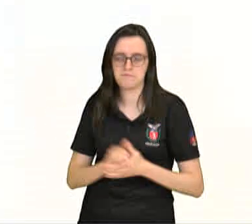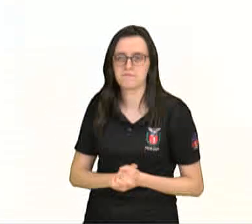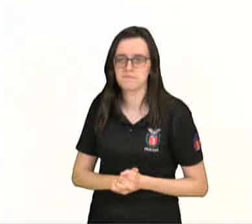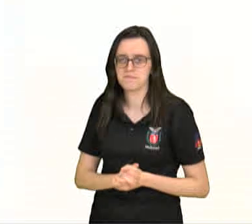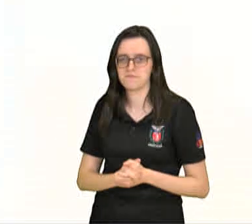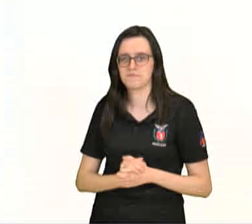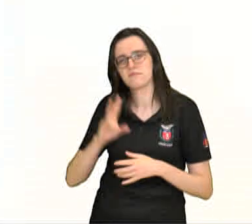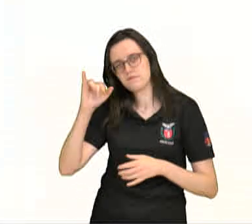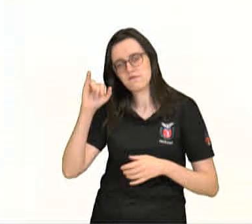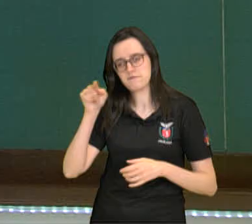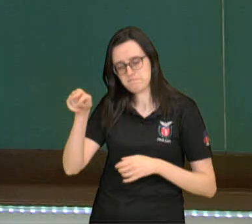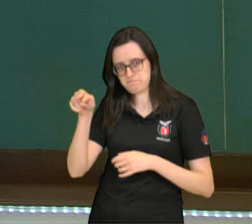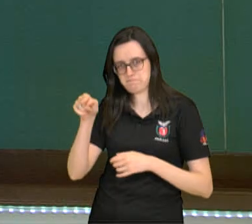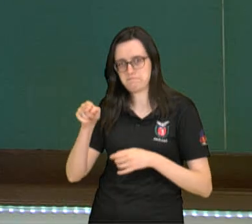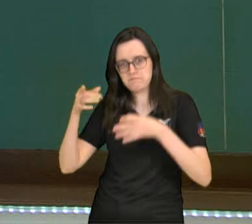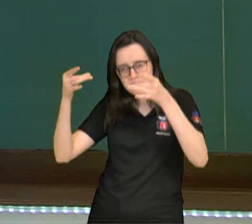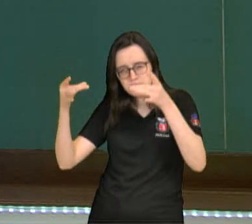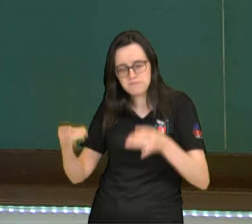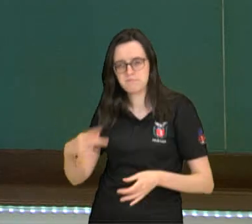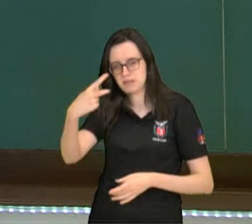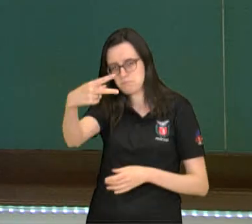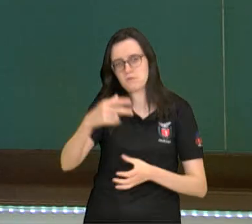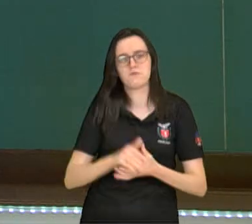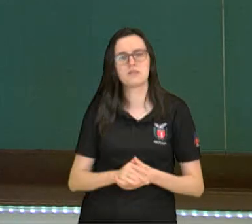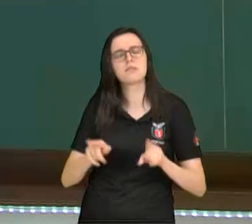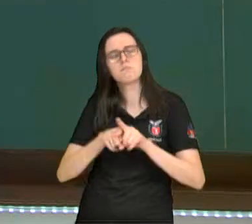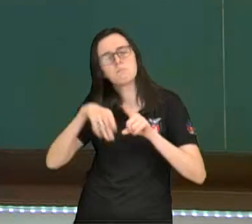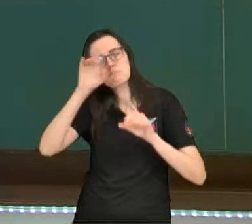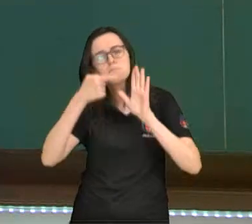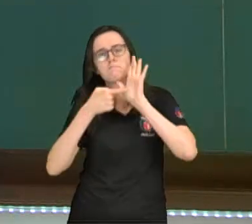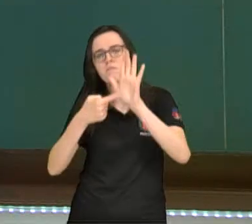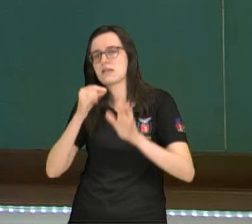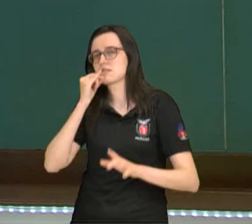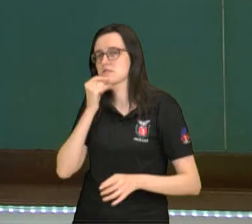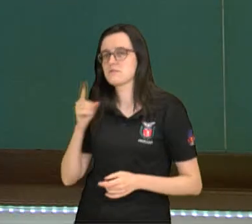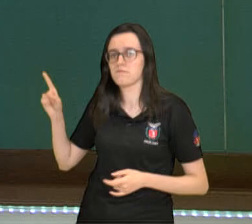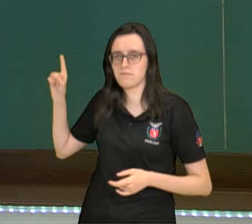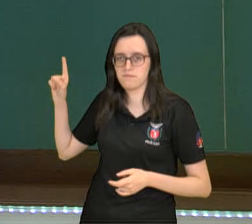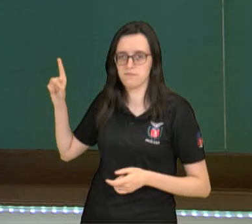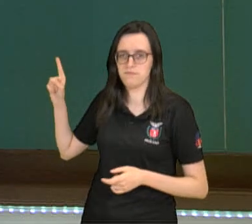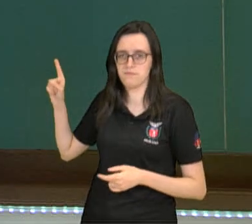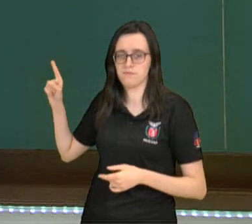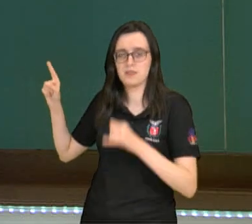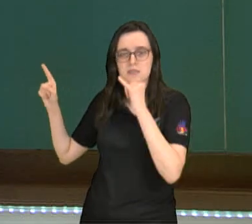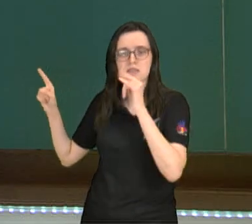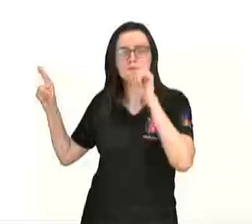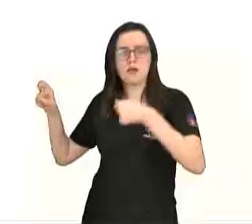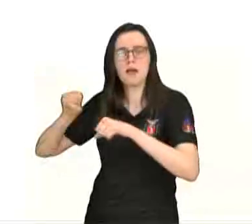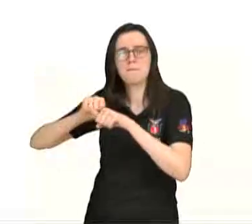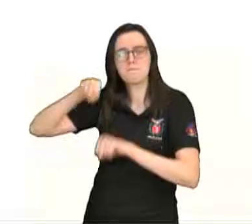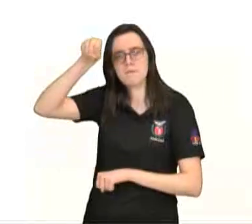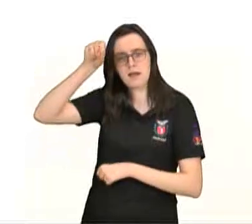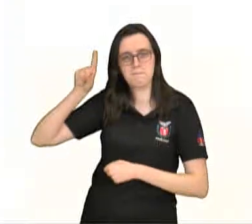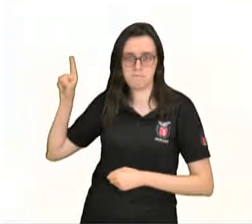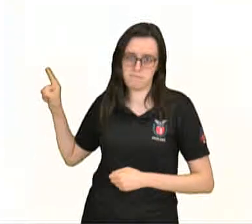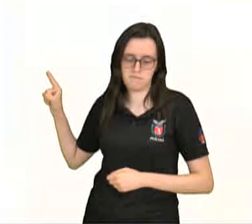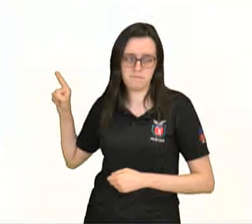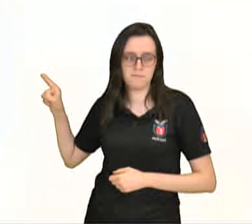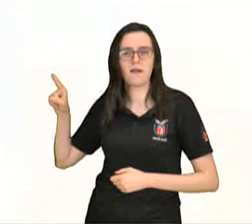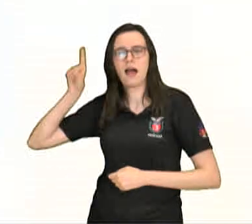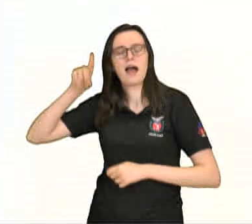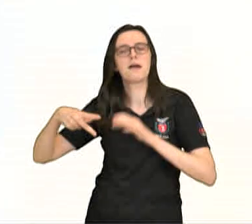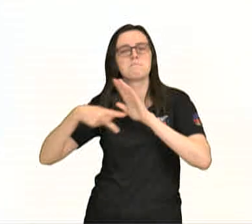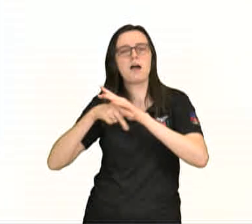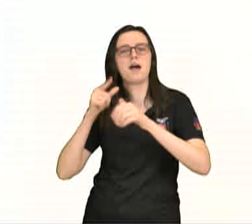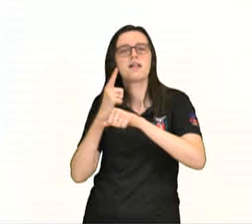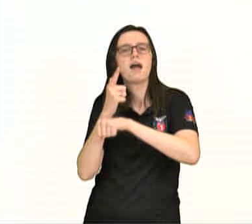o cartão descritivo. Aqui mais uma demonstração de um mapa, né? Esse mapa aqui, até o mapa da Lapa,